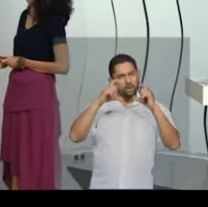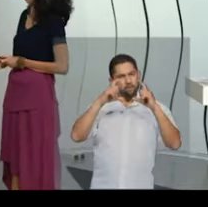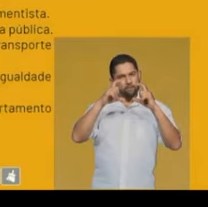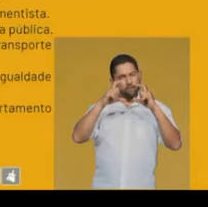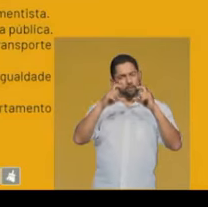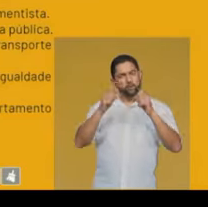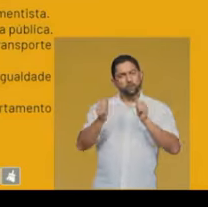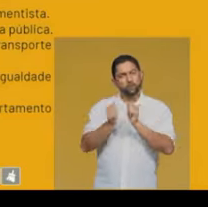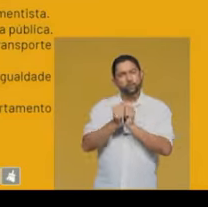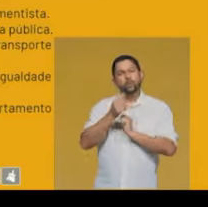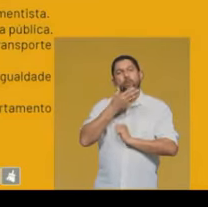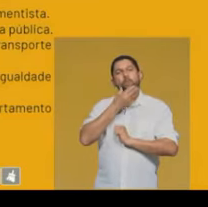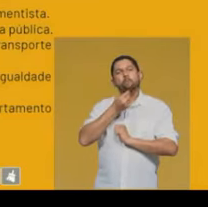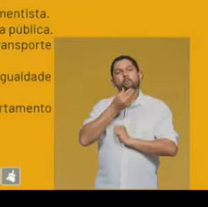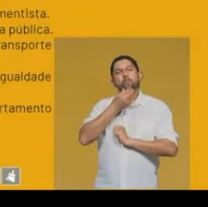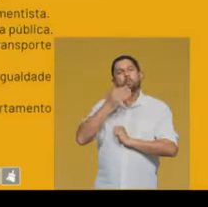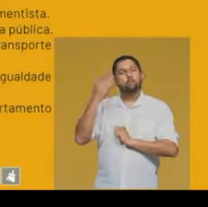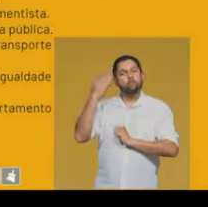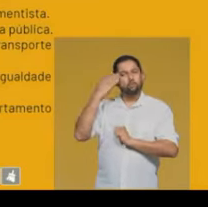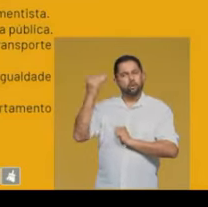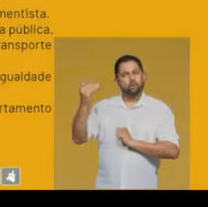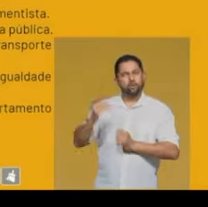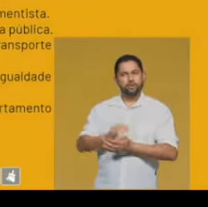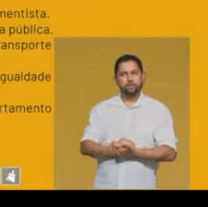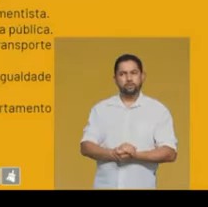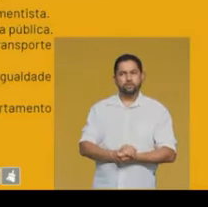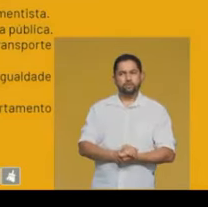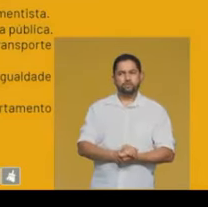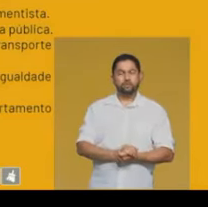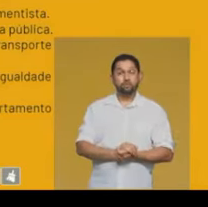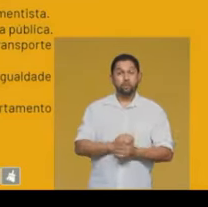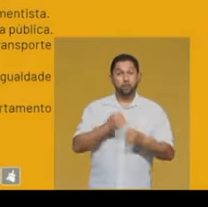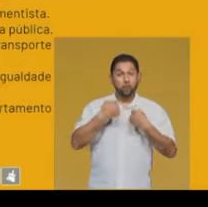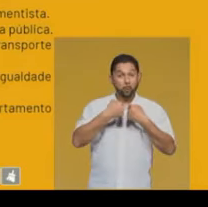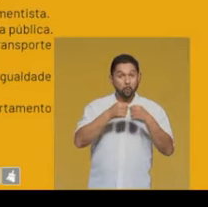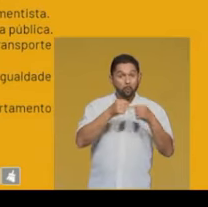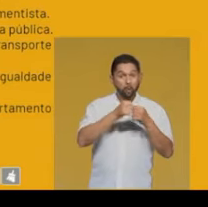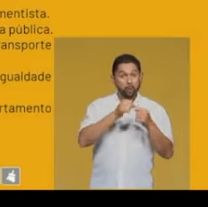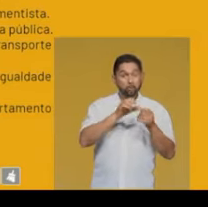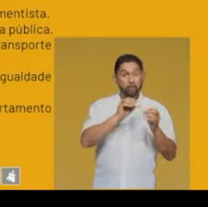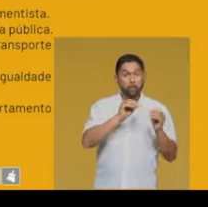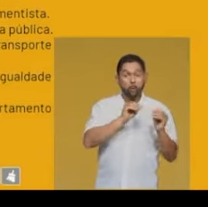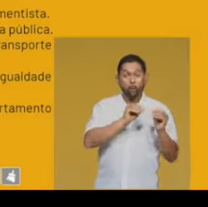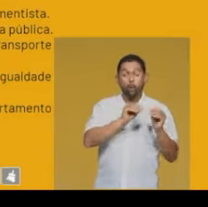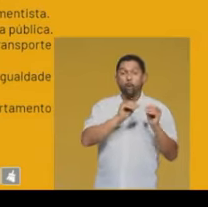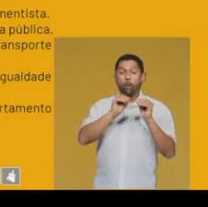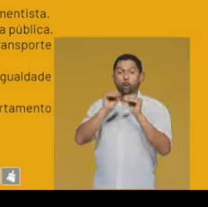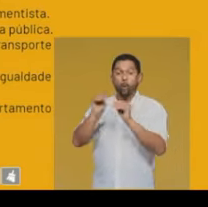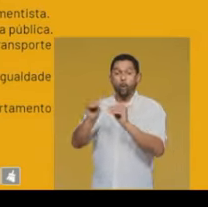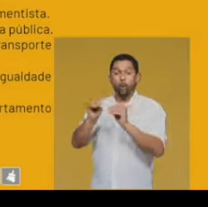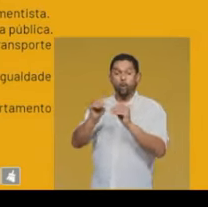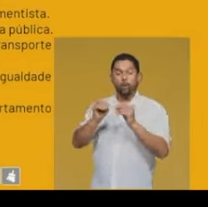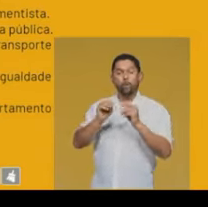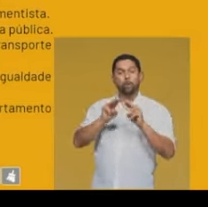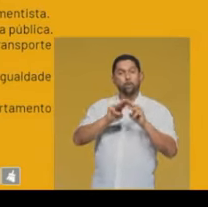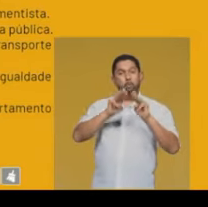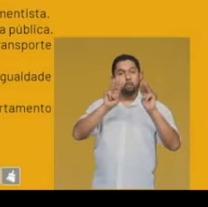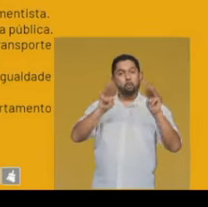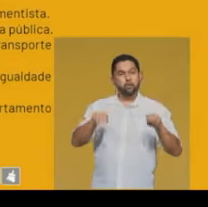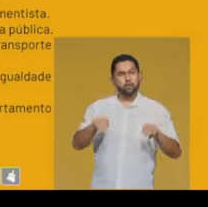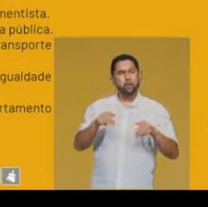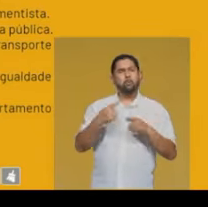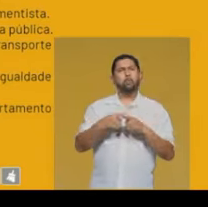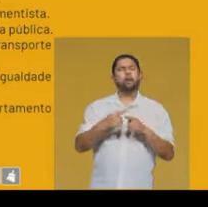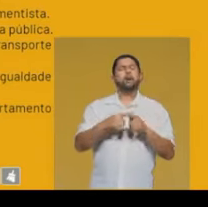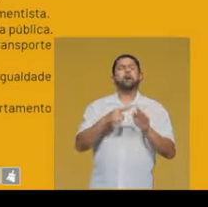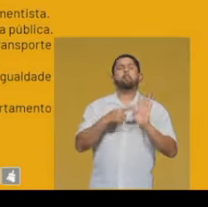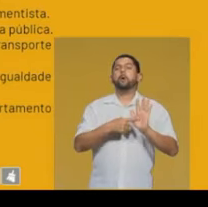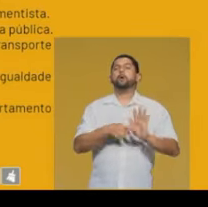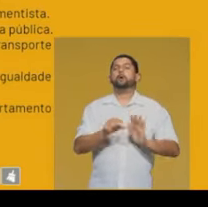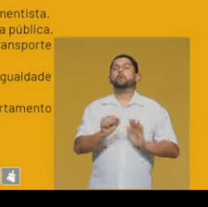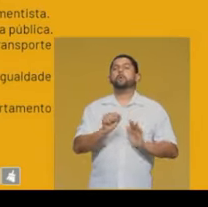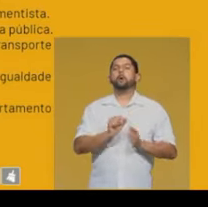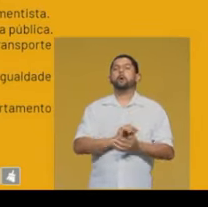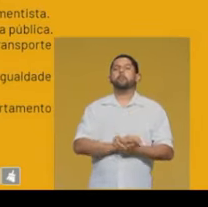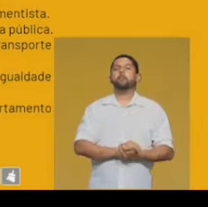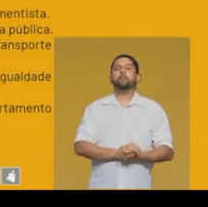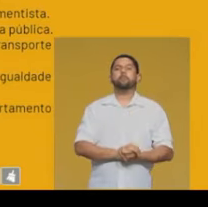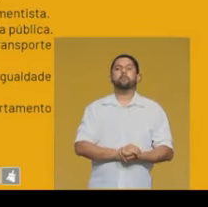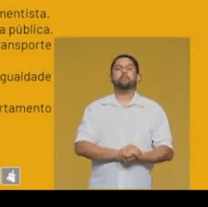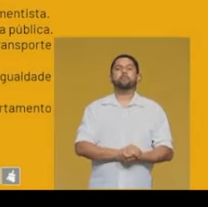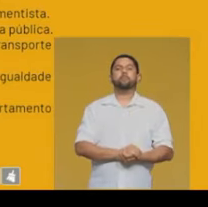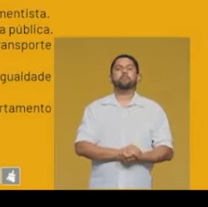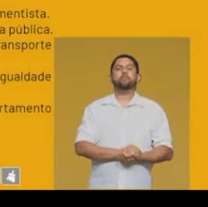O veículo alcançou o estatuto de obra museológica por simbolizar o A. Por que você tem que conhecer